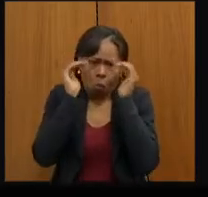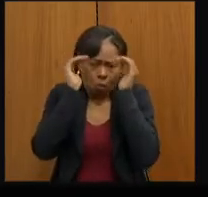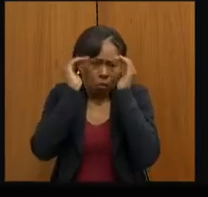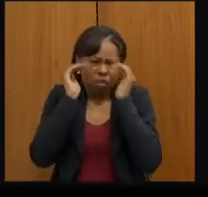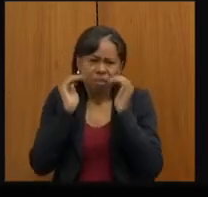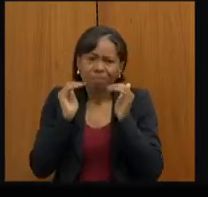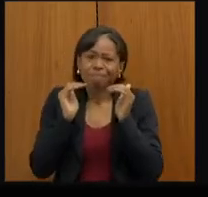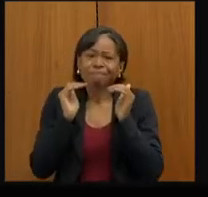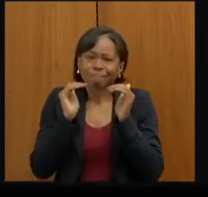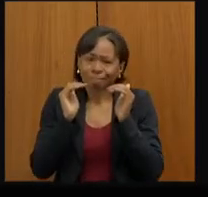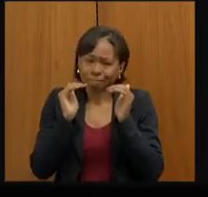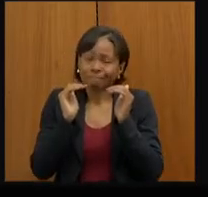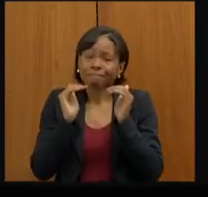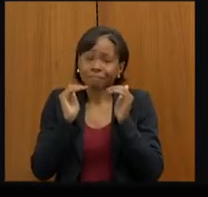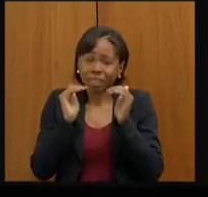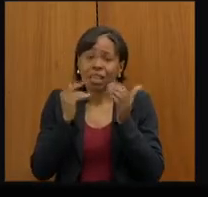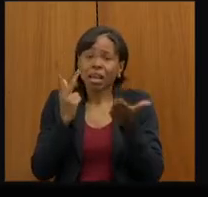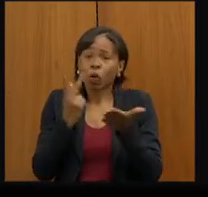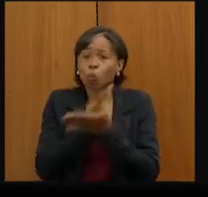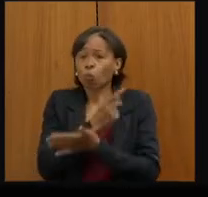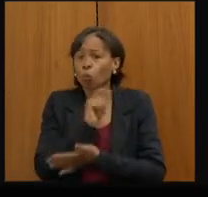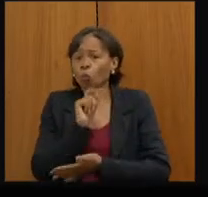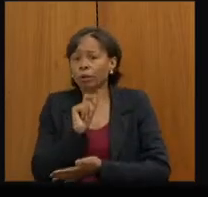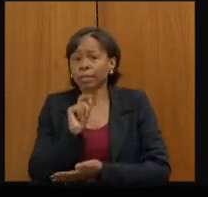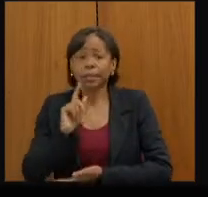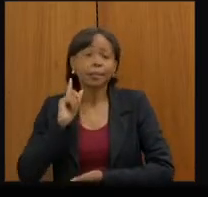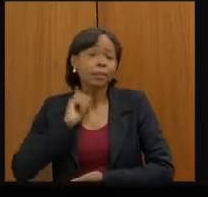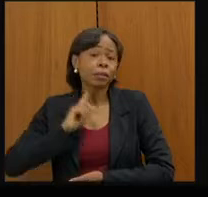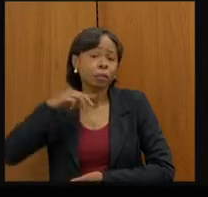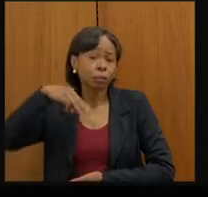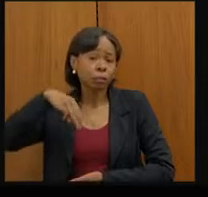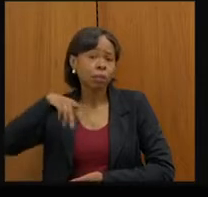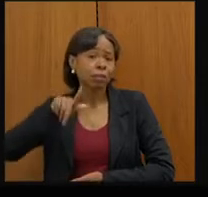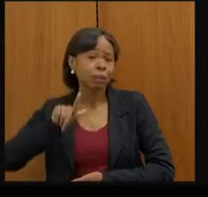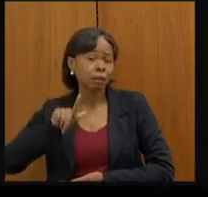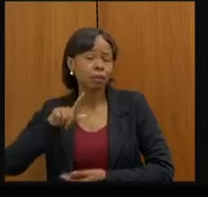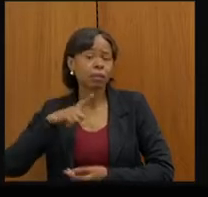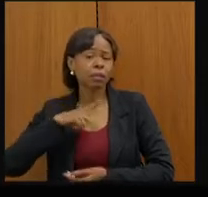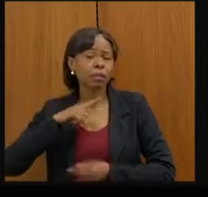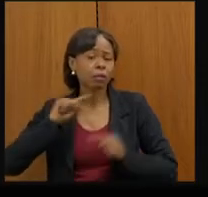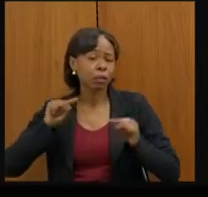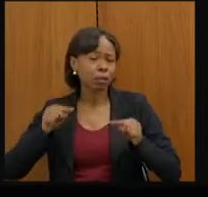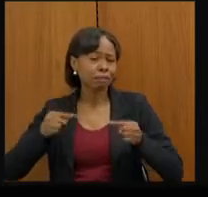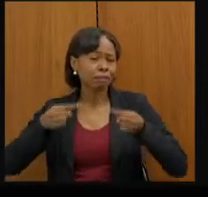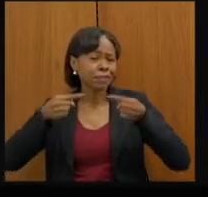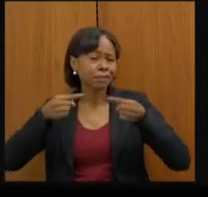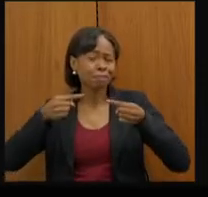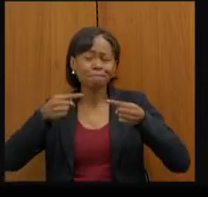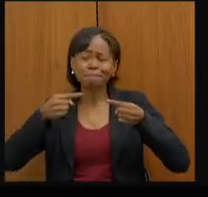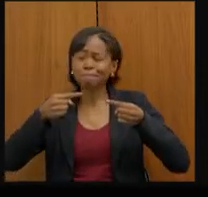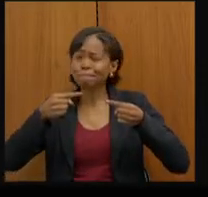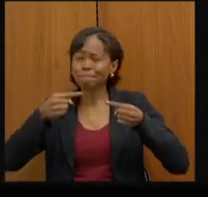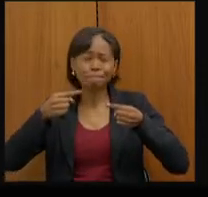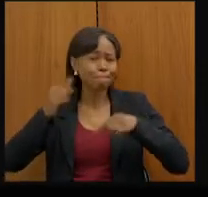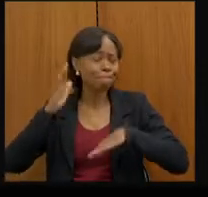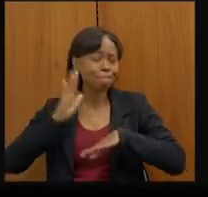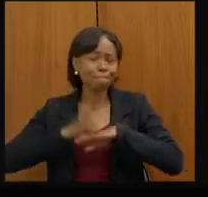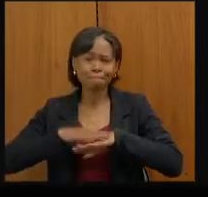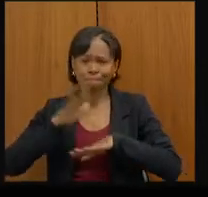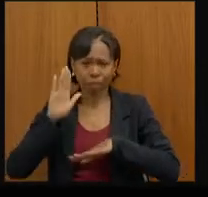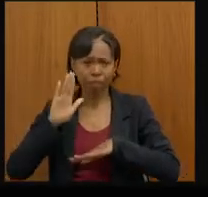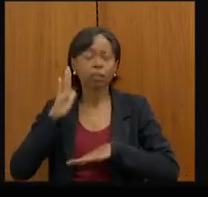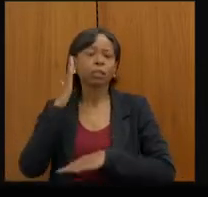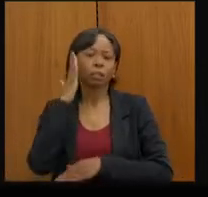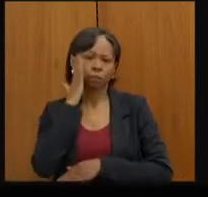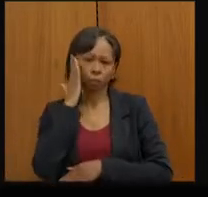ponha nós estamos aqui no estado de Minas Gerais ouvir os desafios a mais Todos nós sabemos que a violência